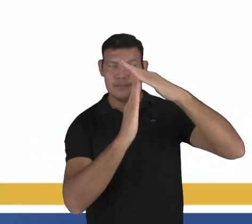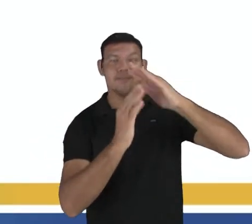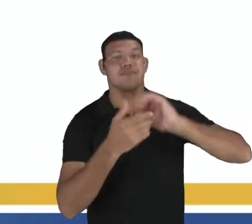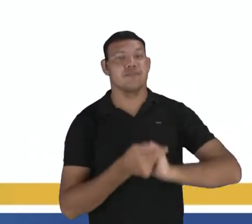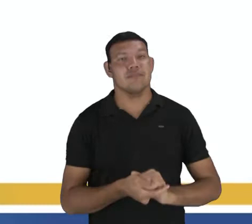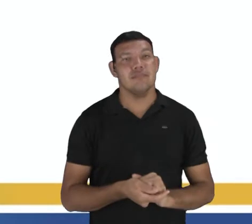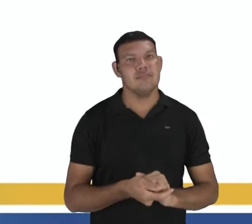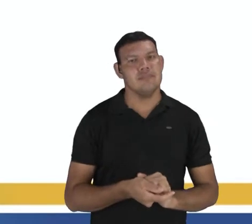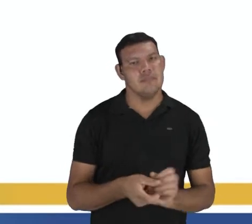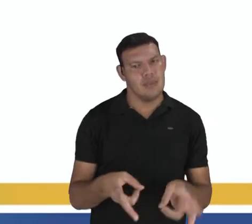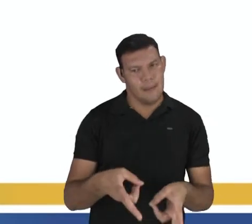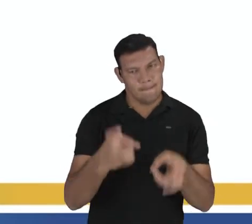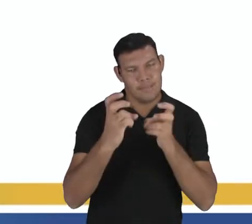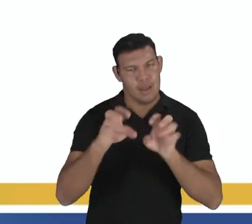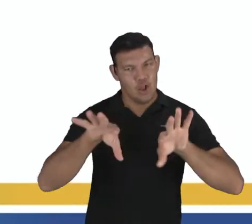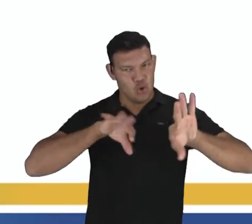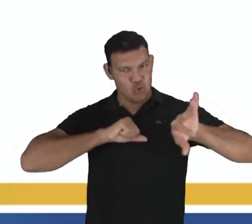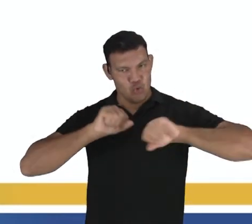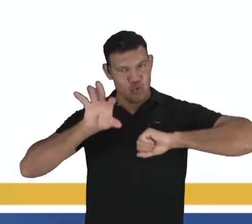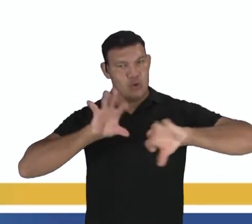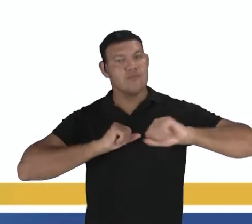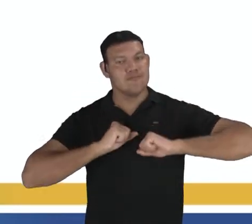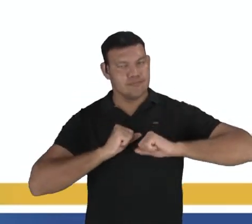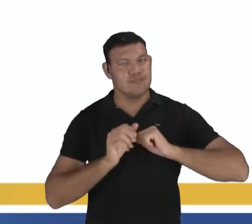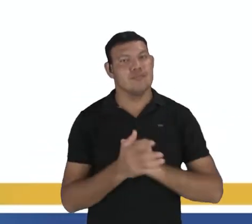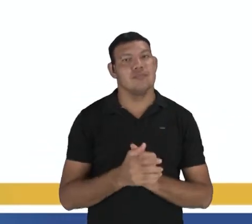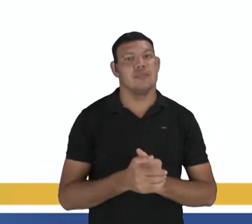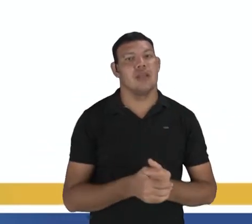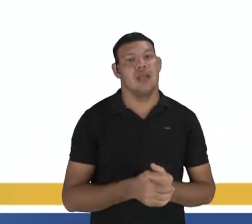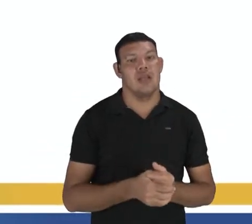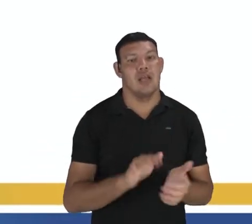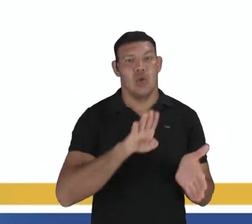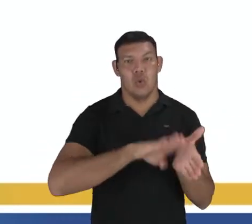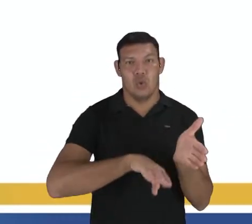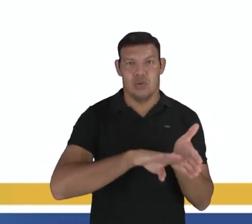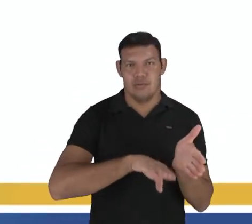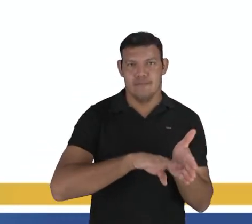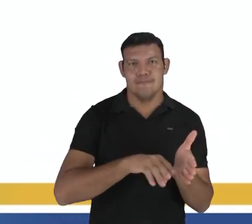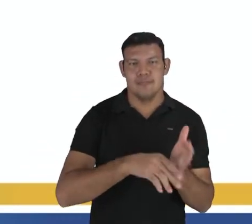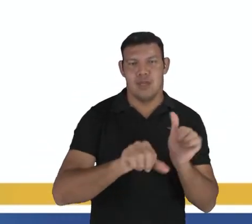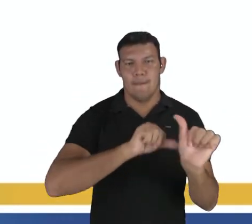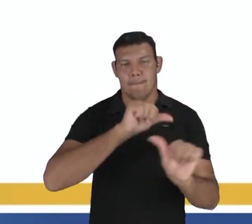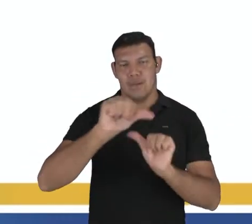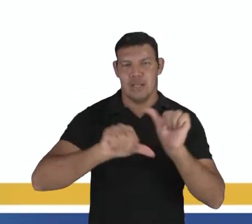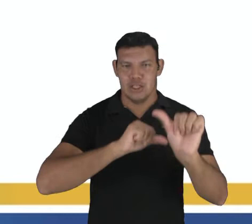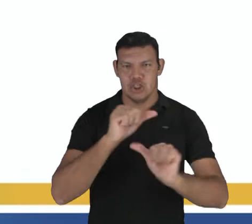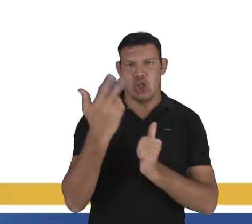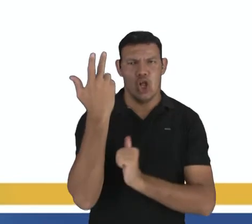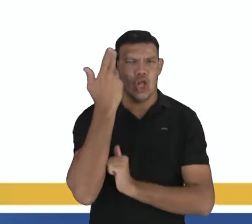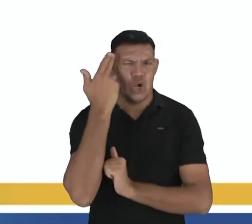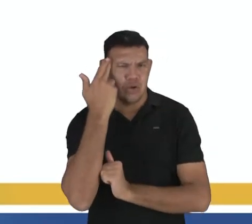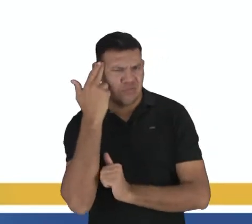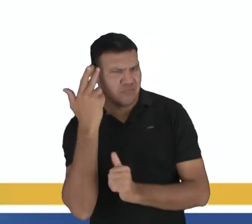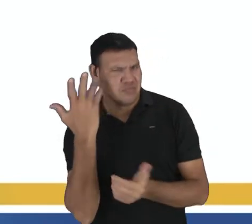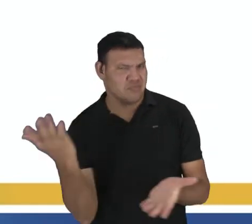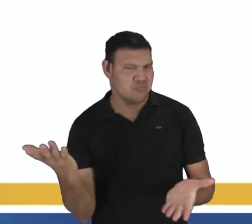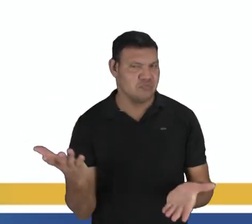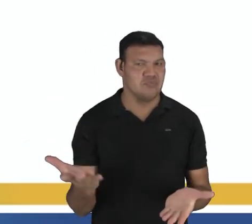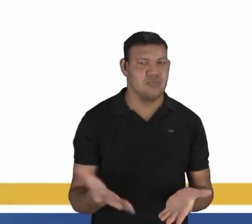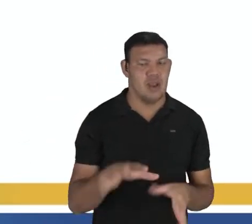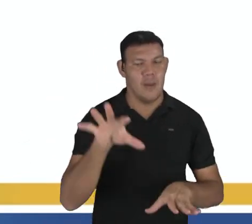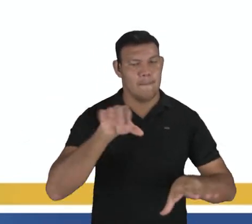a perceber essa apropriação do excedente da troca, né? O que era comum a todo mundo, algumas pessoas vão